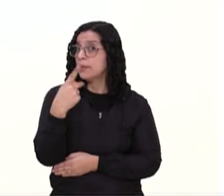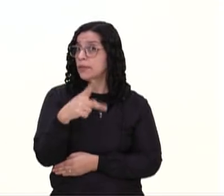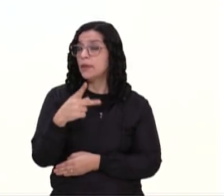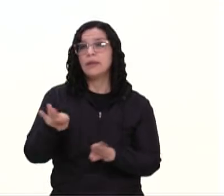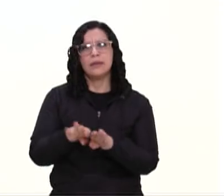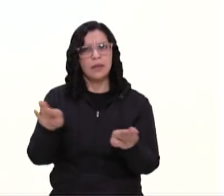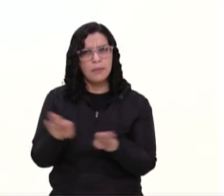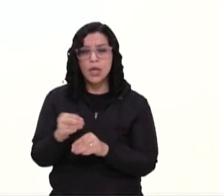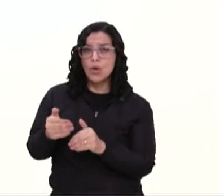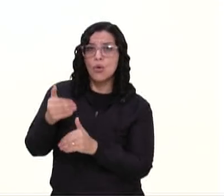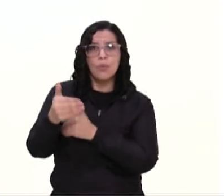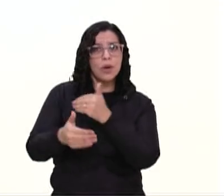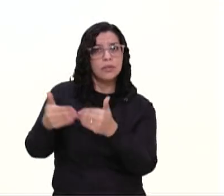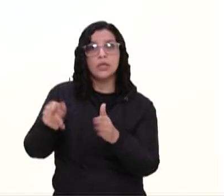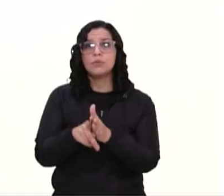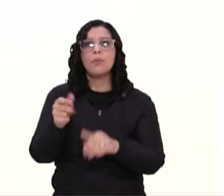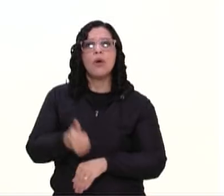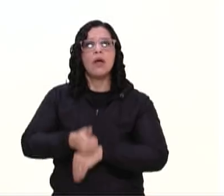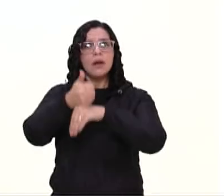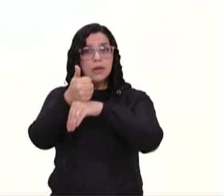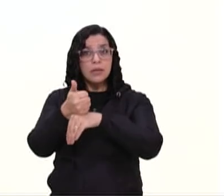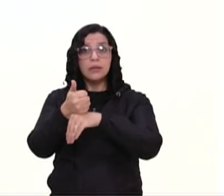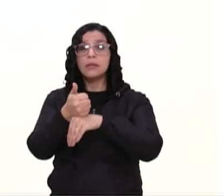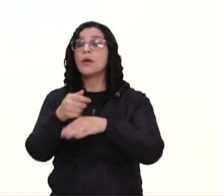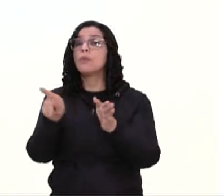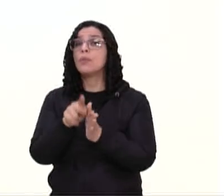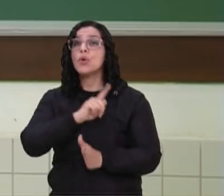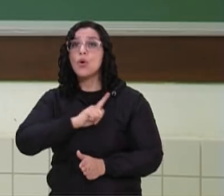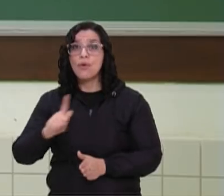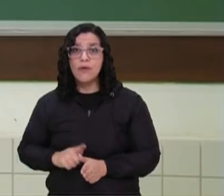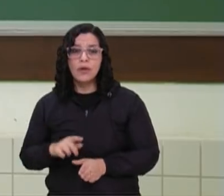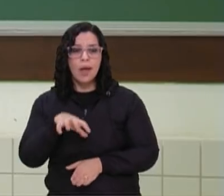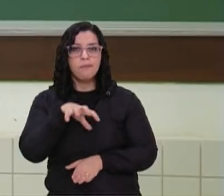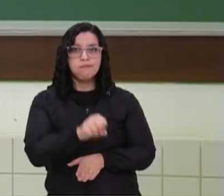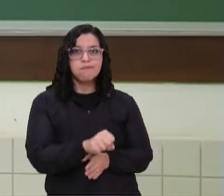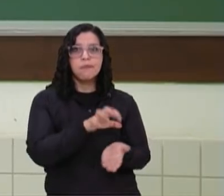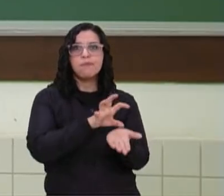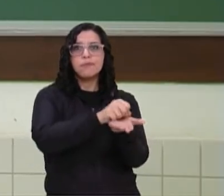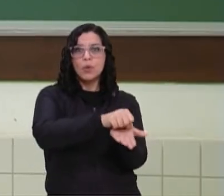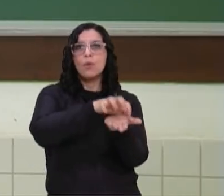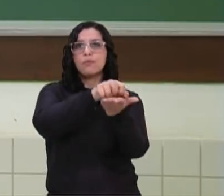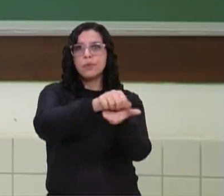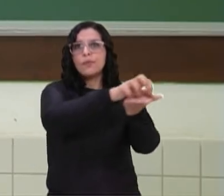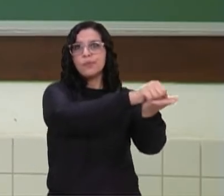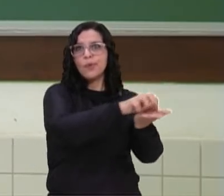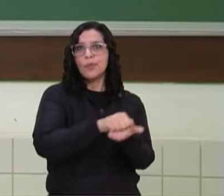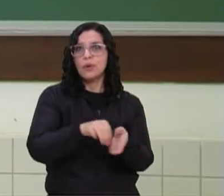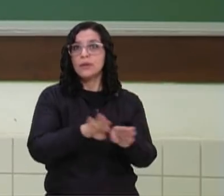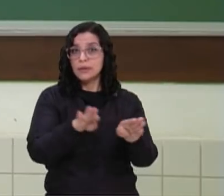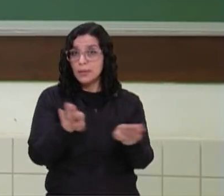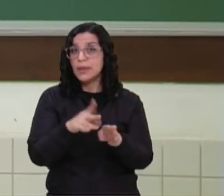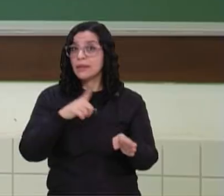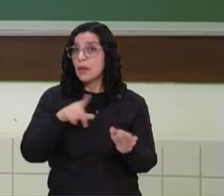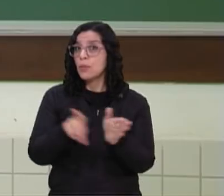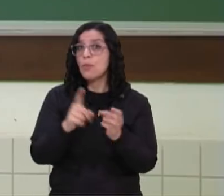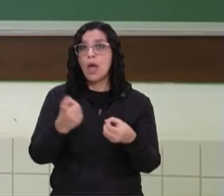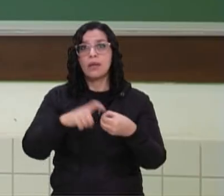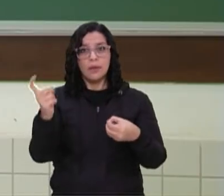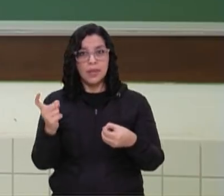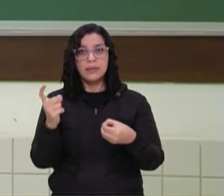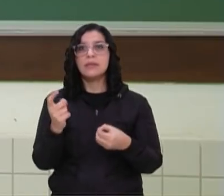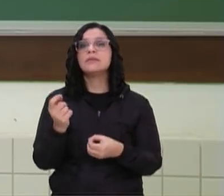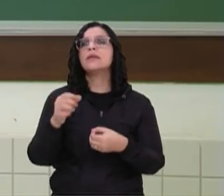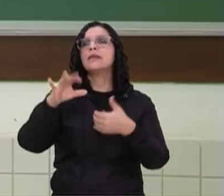levar ao processo de autogoverno das colônias espanholas na América, que depois vai resultar na independência da América Espanhola, que nós